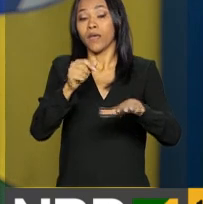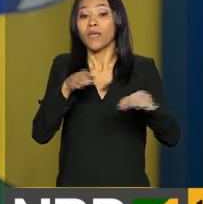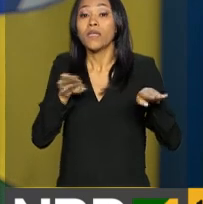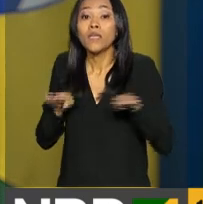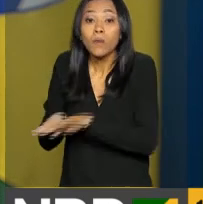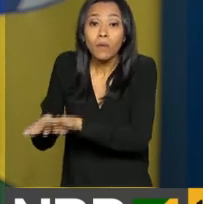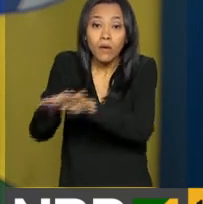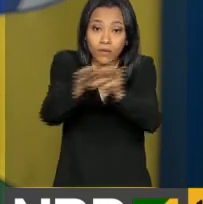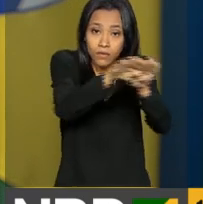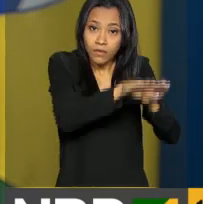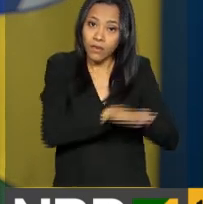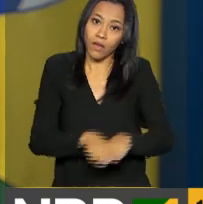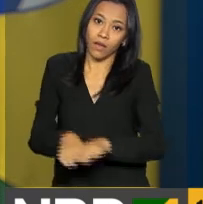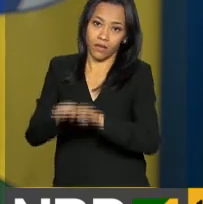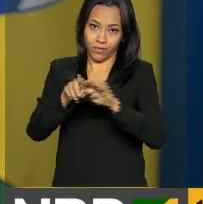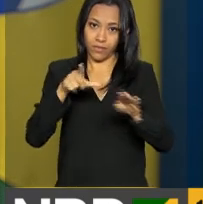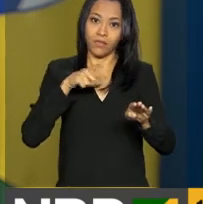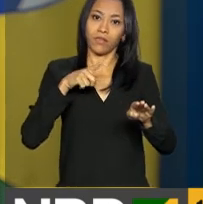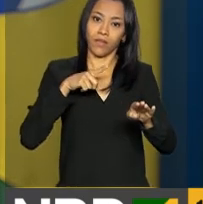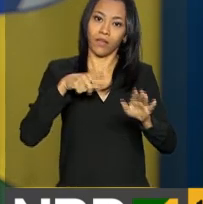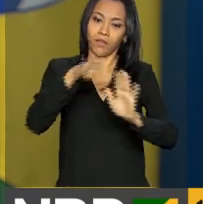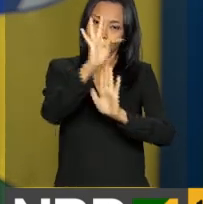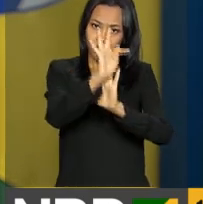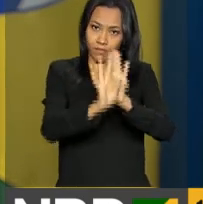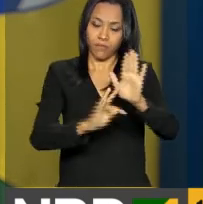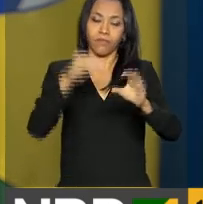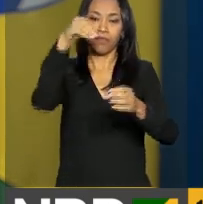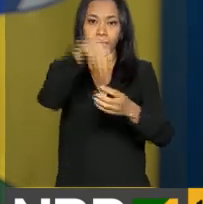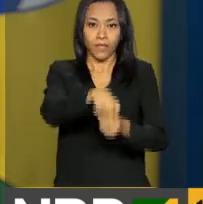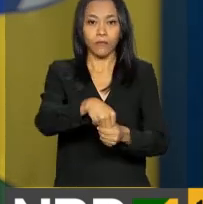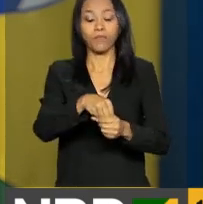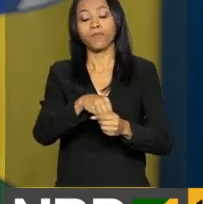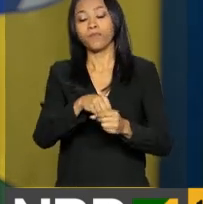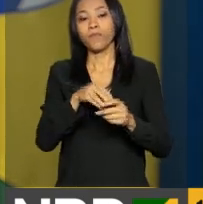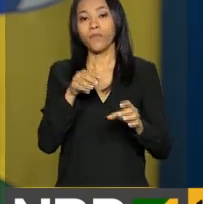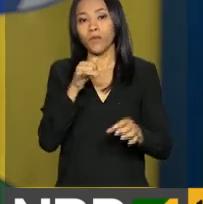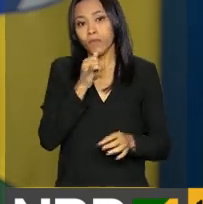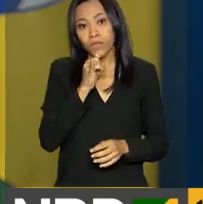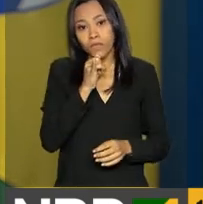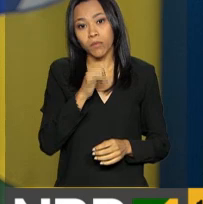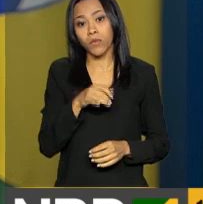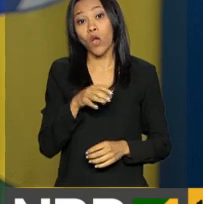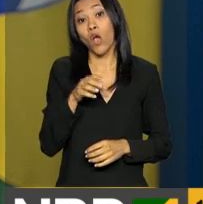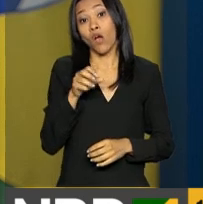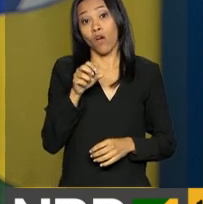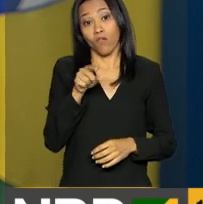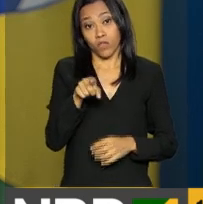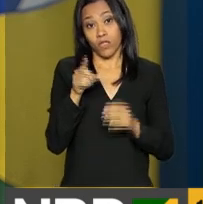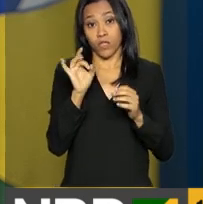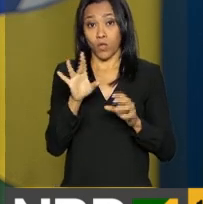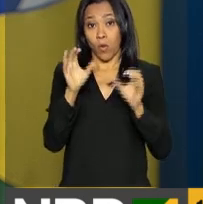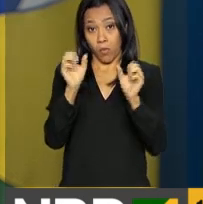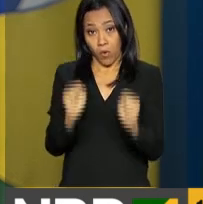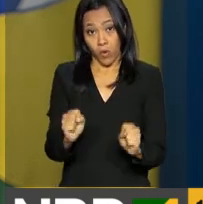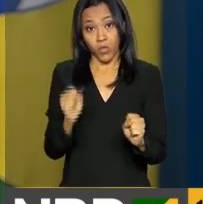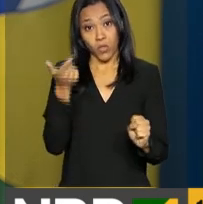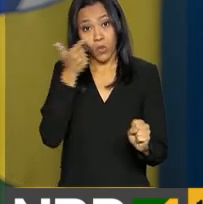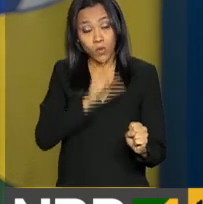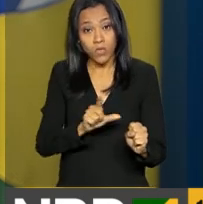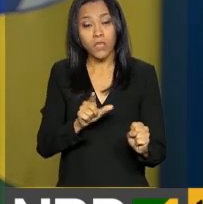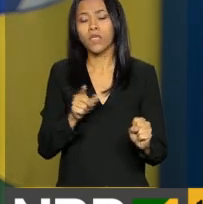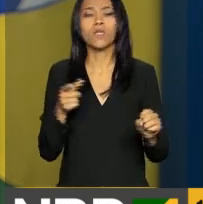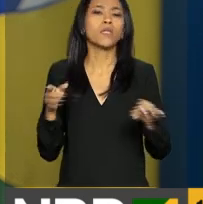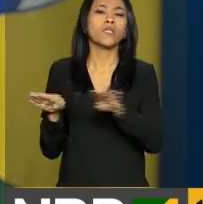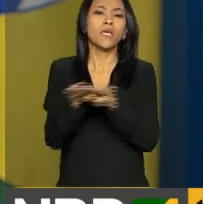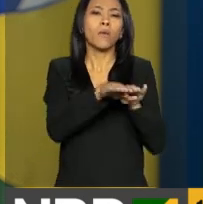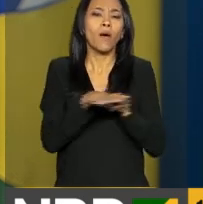princípio estabelecido pelo texto constitucional. E você só pode, digamos assim, costear o princípio da igualdade se